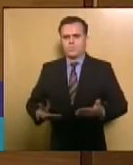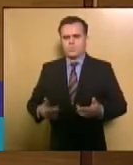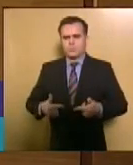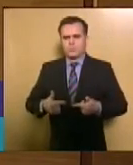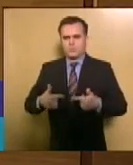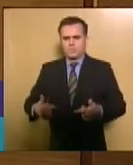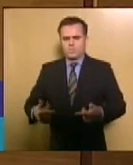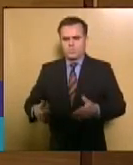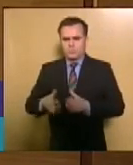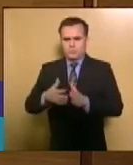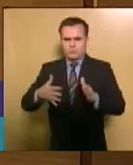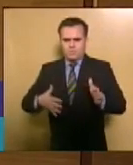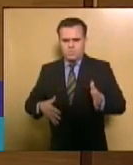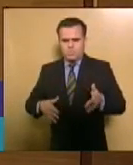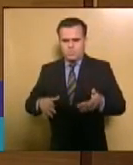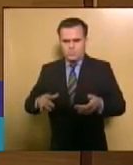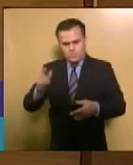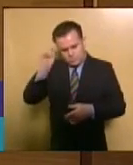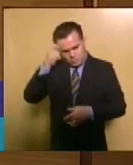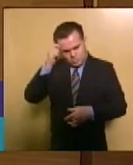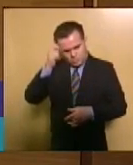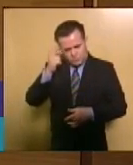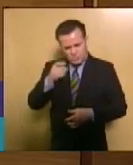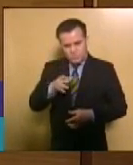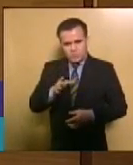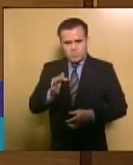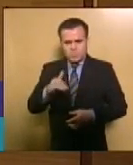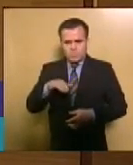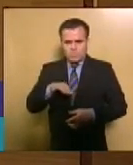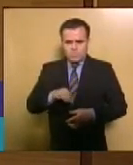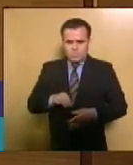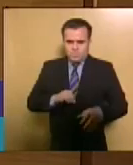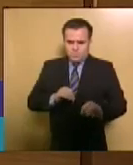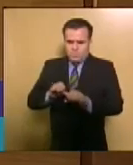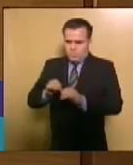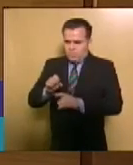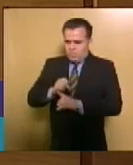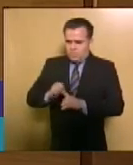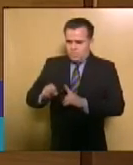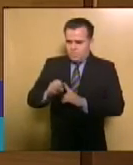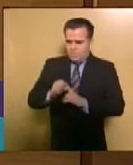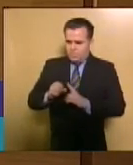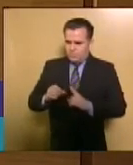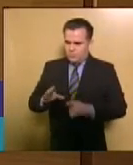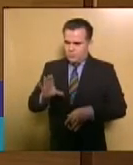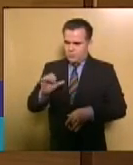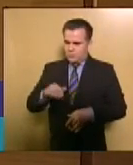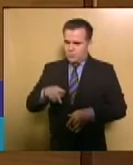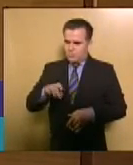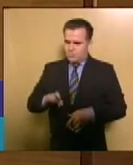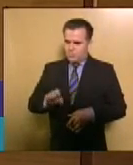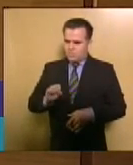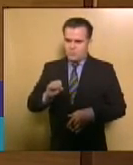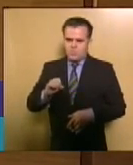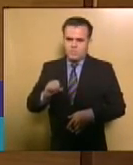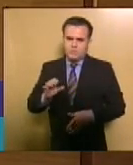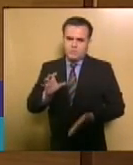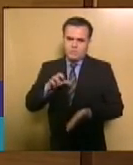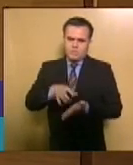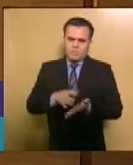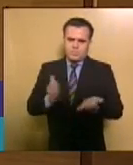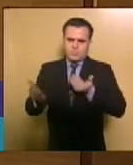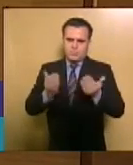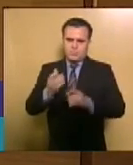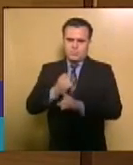grupo AF popular foch de preto sou educador social no Caps David capano Centro de Atenção